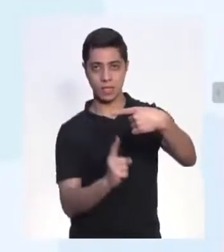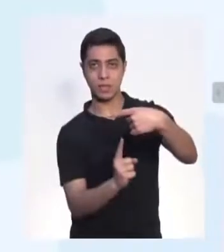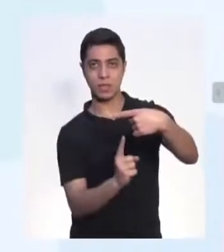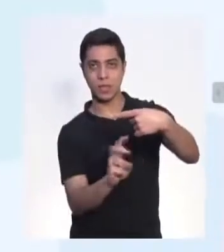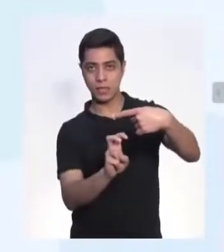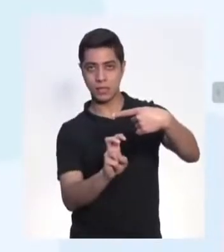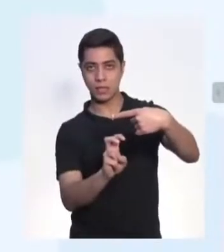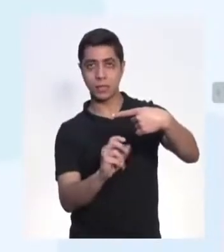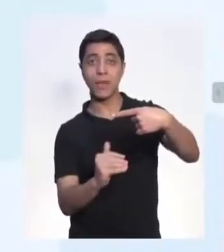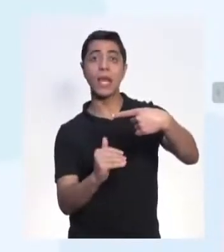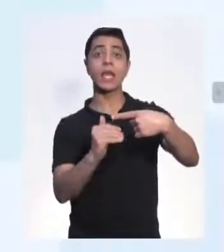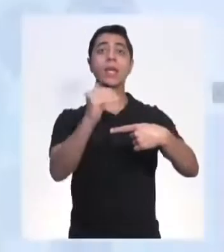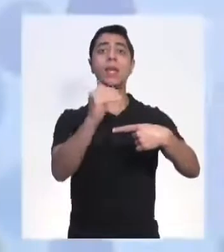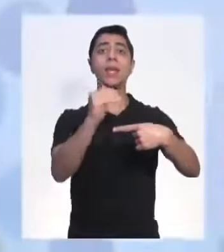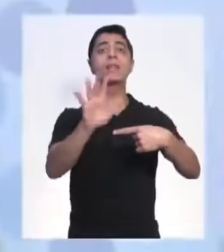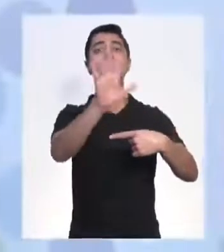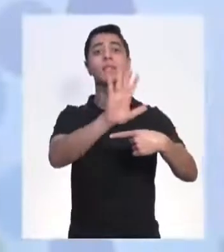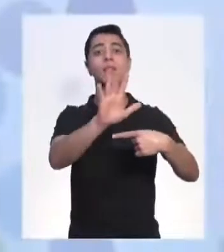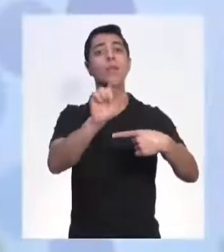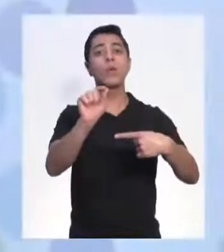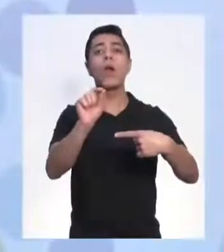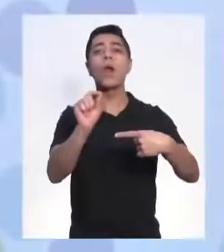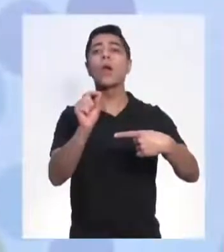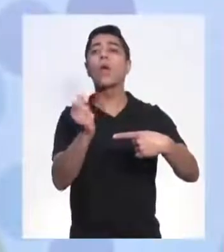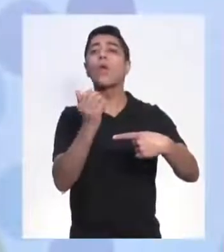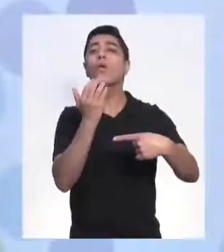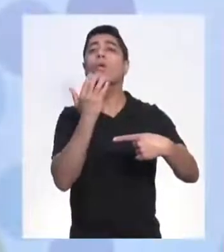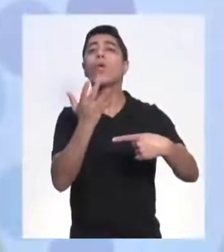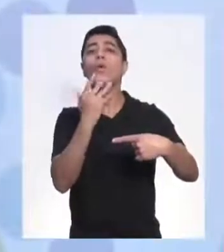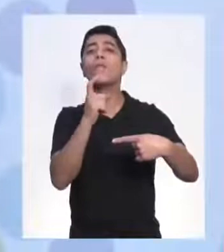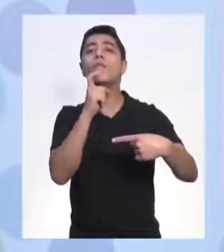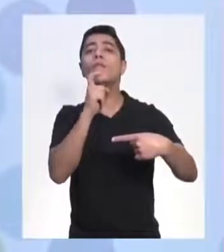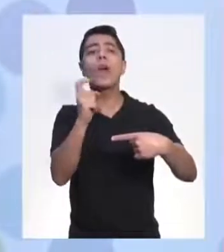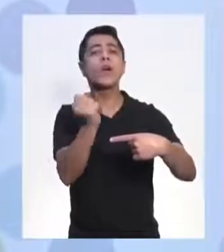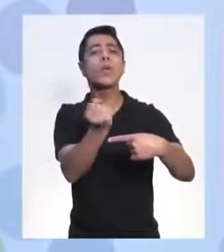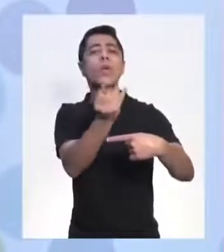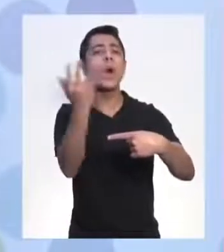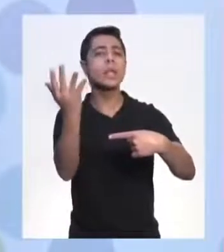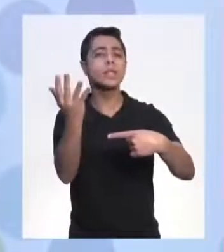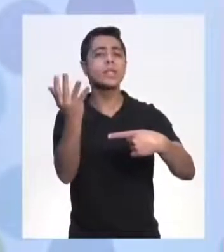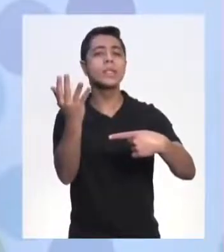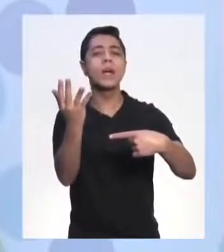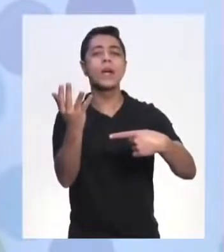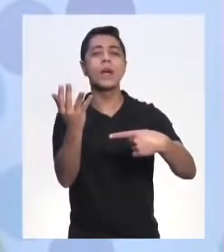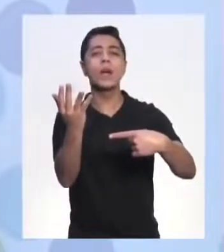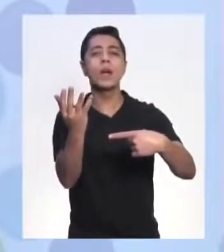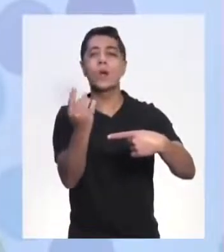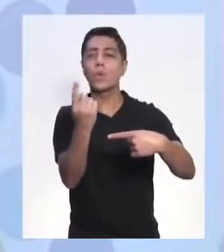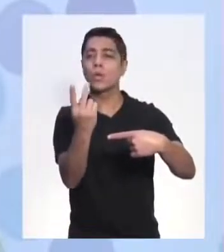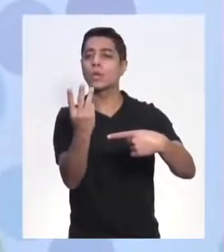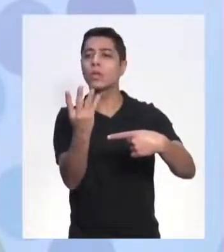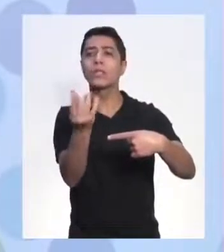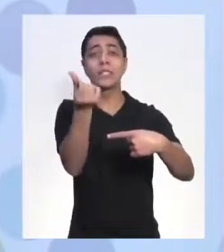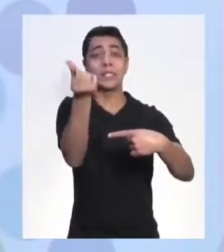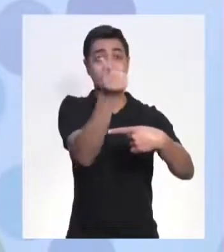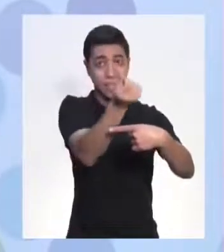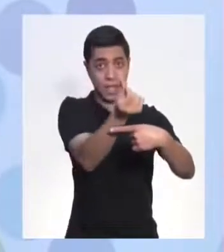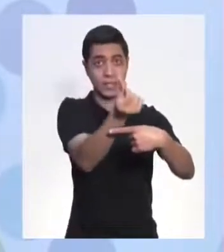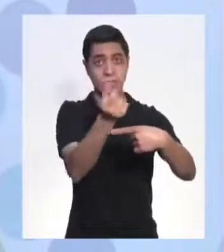No numerador, quantos quadradinhos pintados de verde? 1, 2, 3, 4, 5,